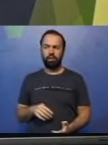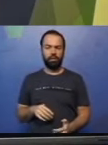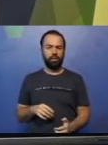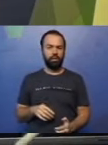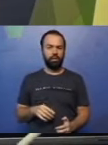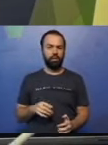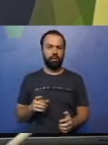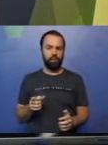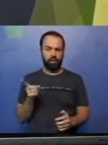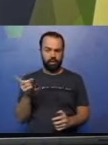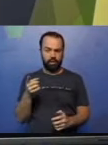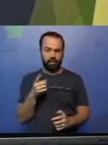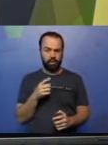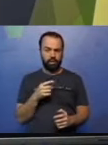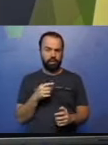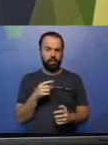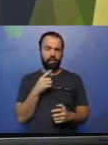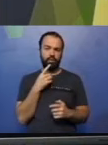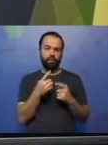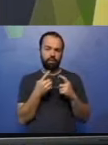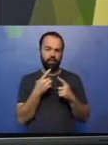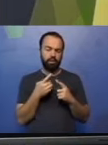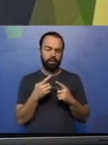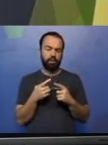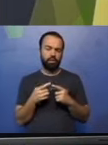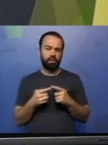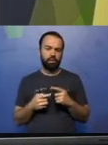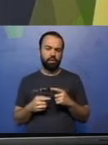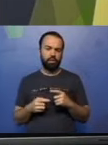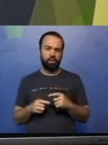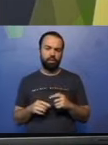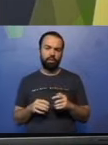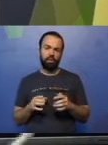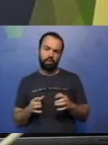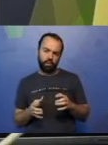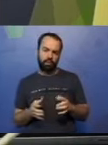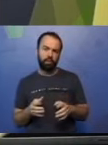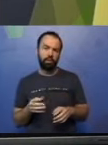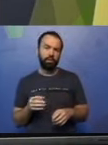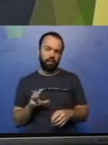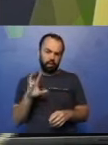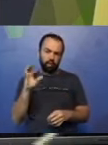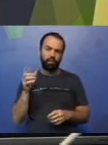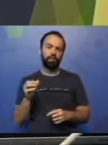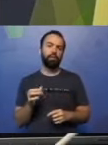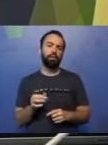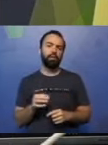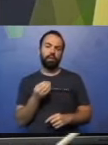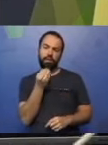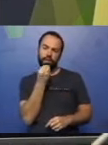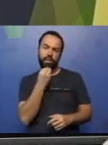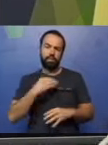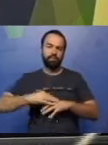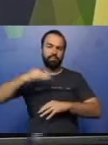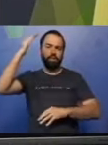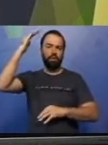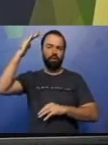Ela te determina. Ela determina o que é mais provável de